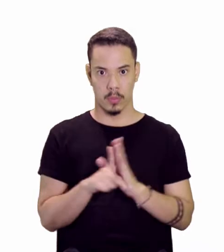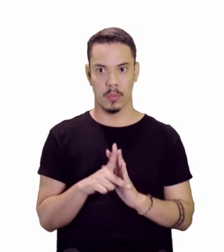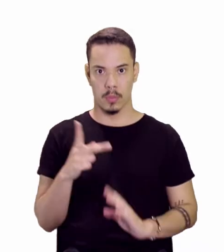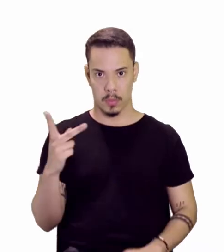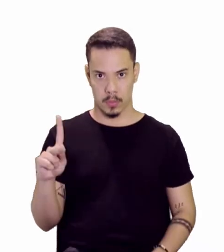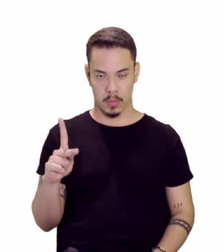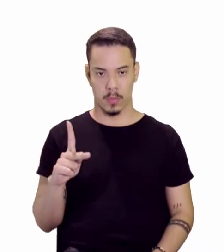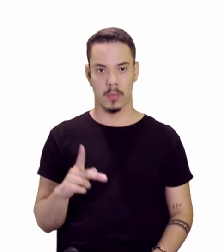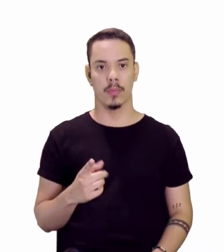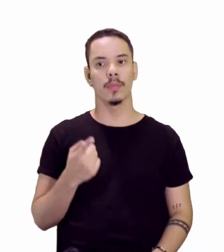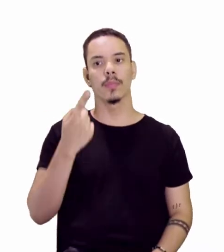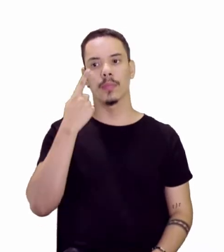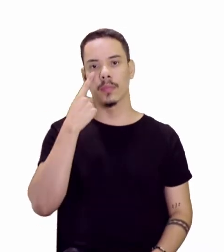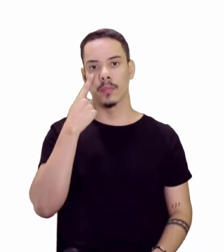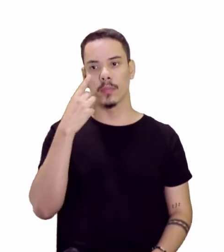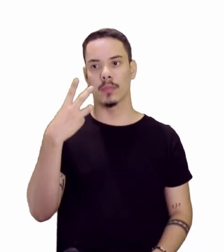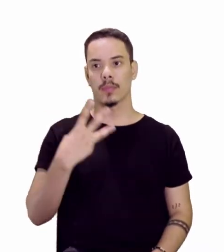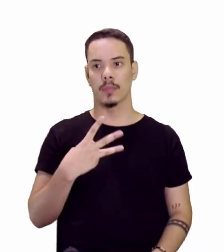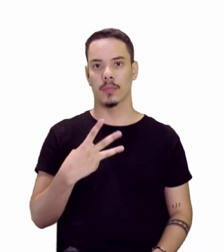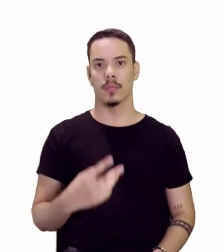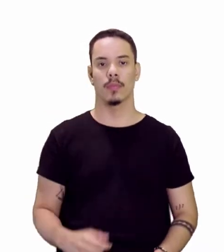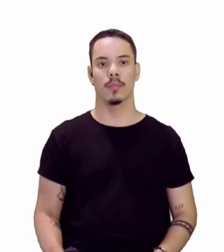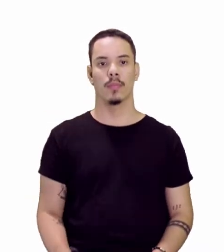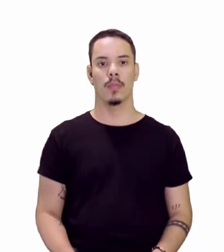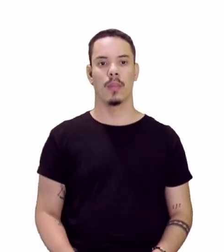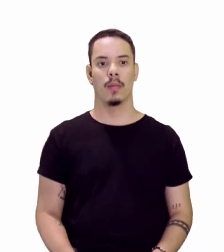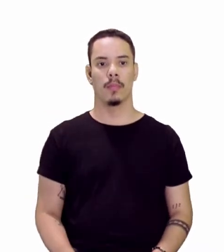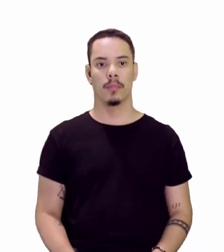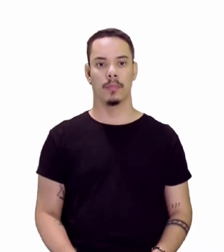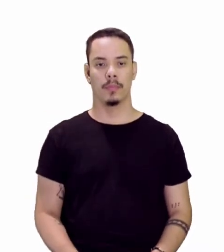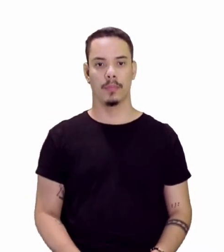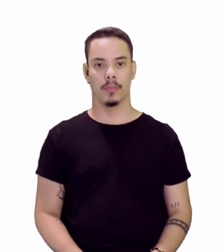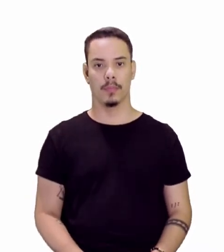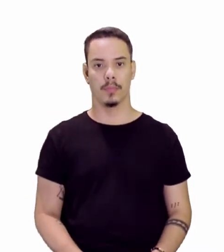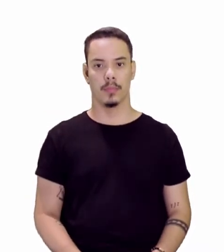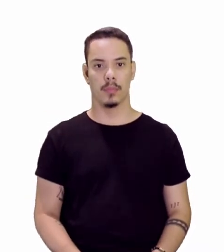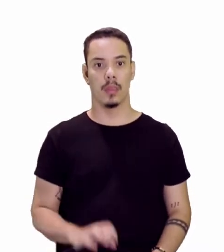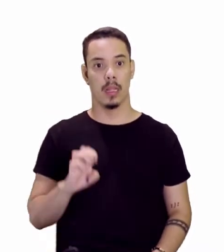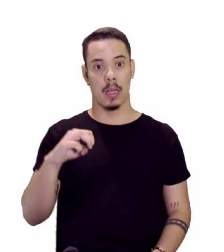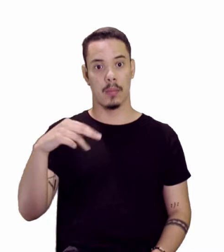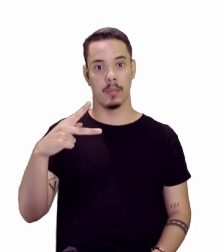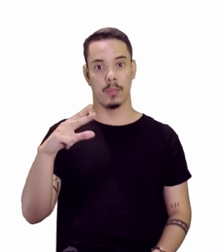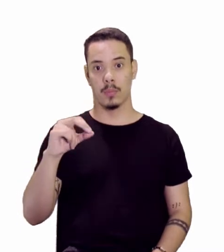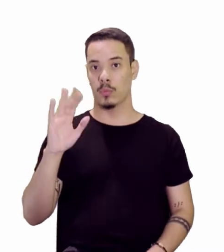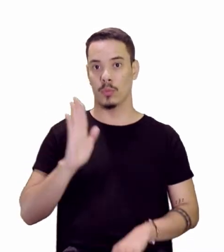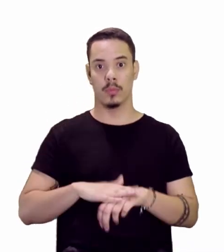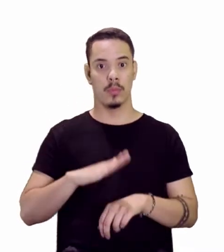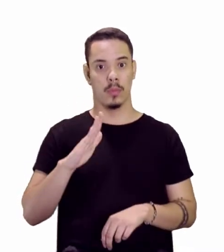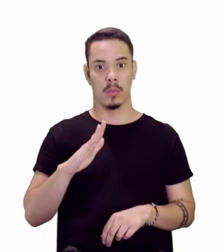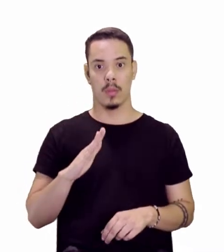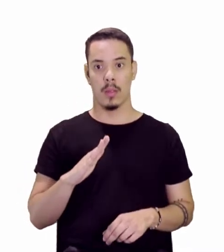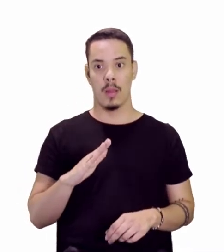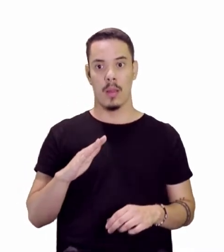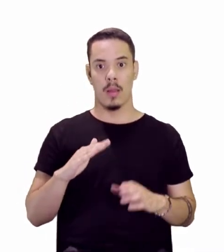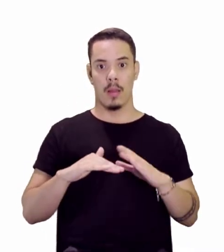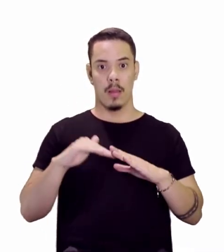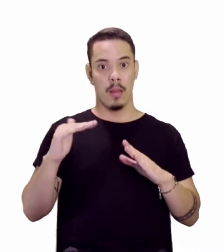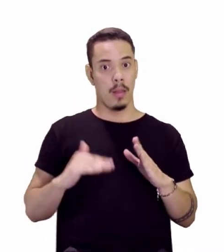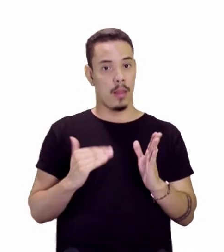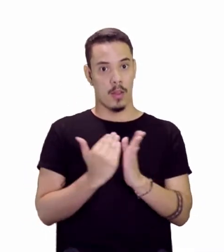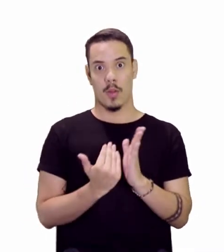para a terceira situação? Olha só. Já perceberam que é quando o empuxo é maior, né? Já exatamente. Os dois, né? Menor, igual, agora falta o